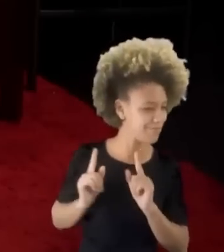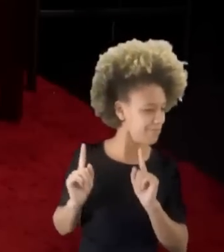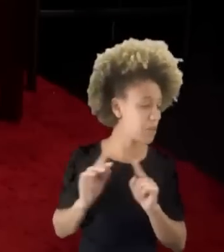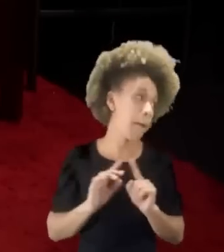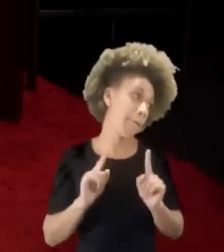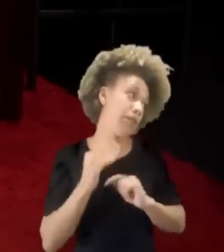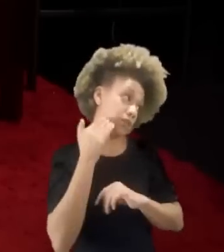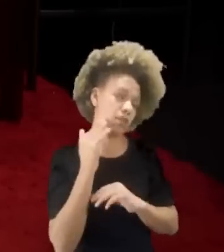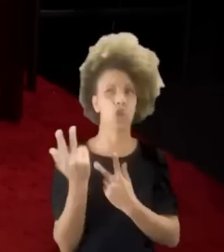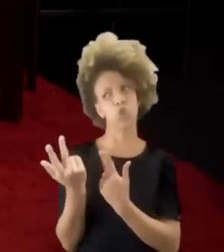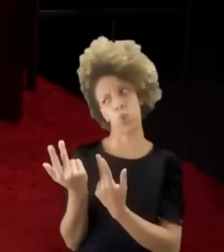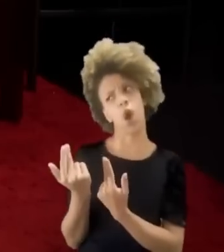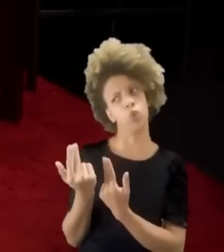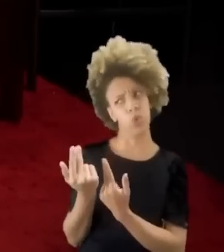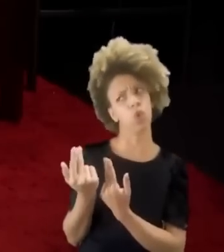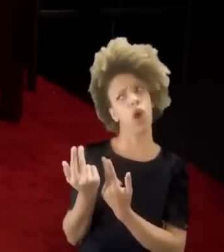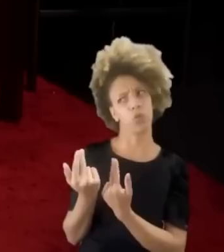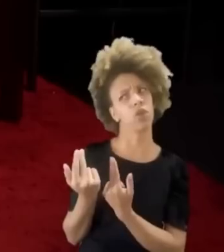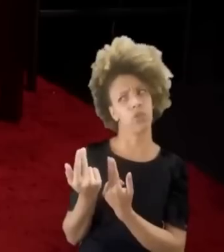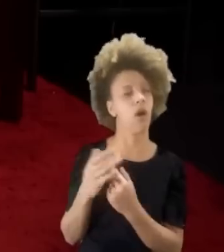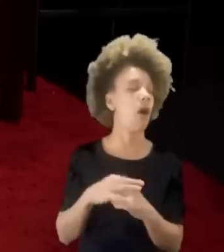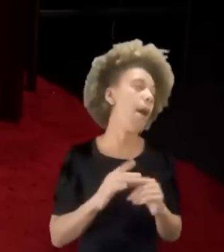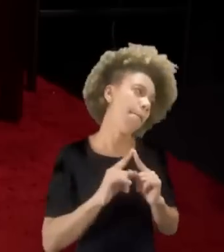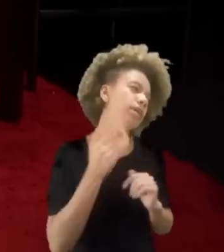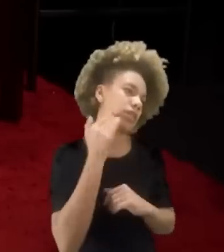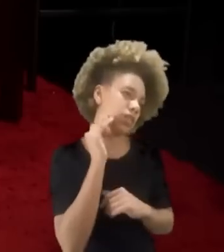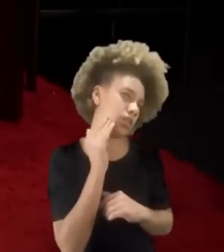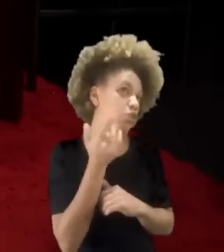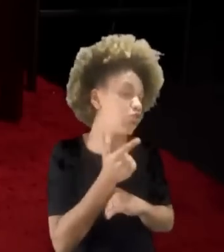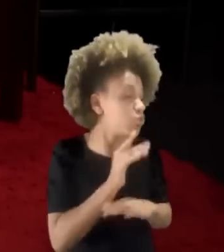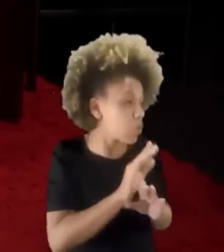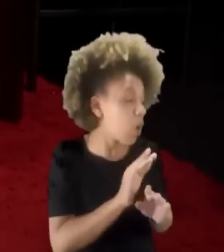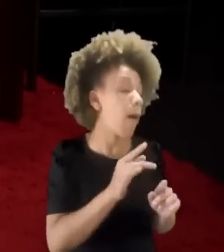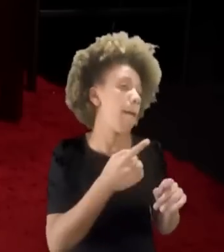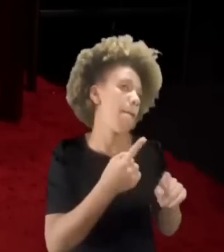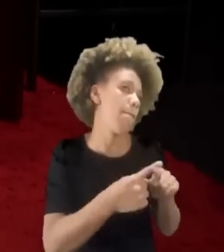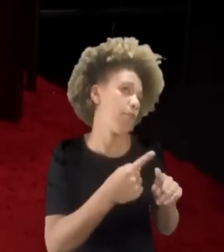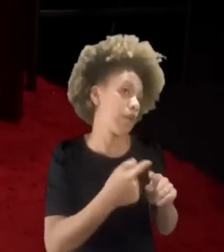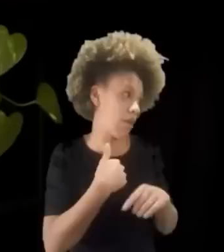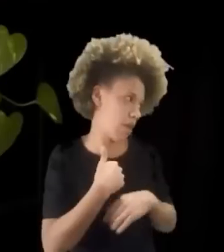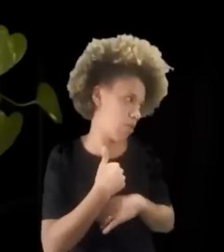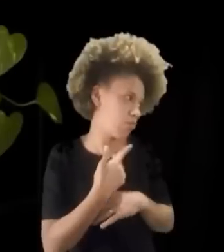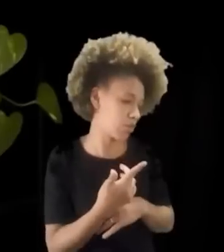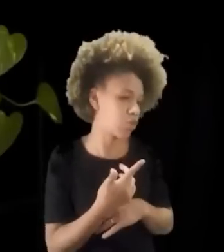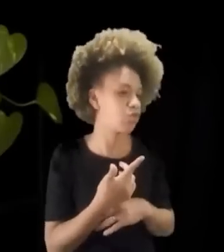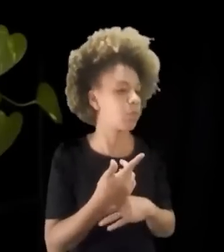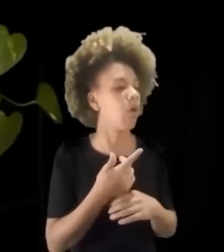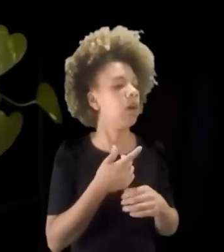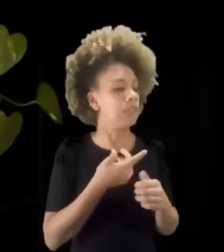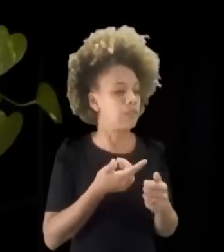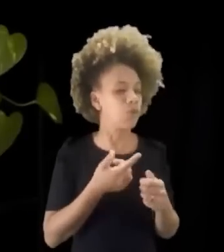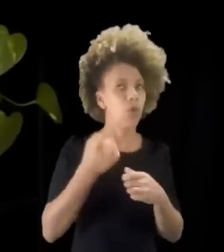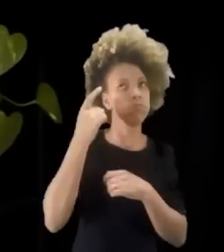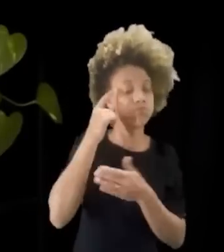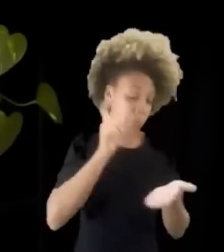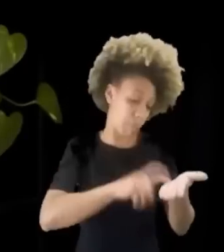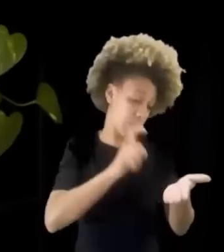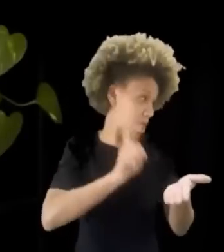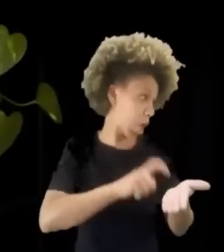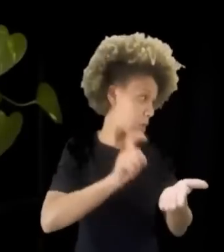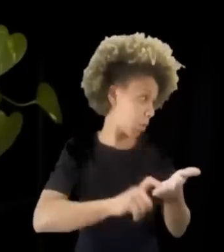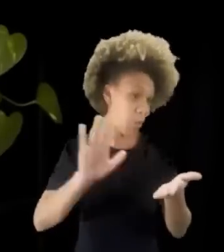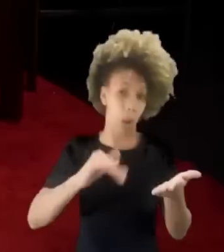igual você é não mas você entende na questão do outro lado porque eu sou eu sou o cara bicho que eu tô apertando um botão e tá chegando comida na minha casa